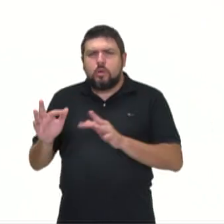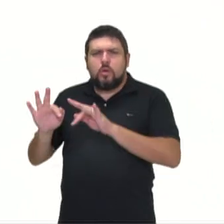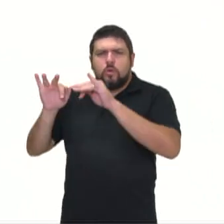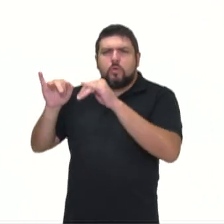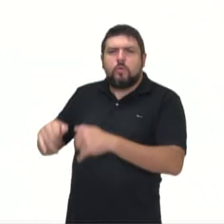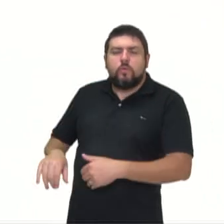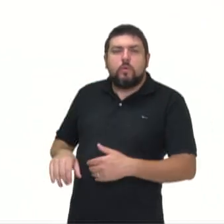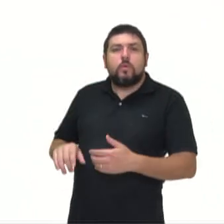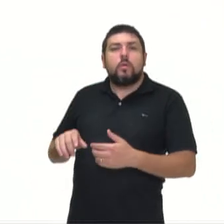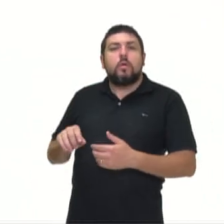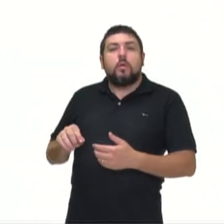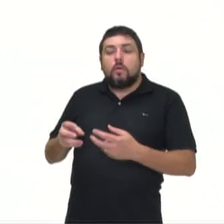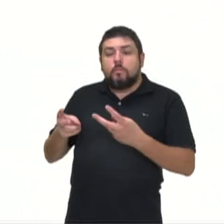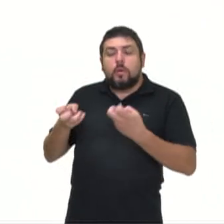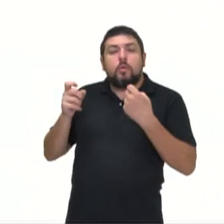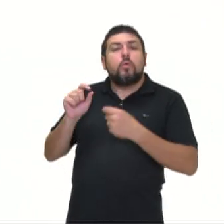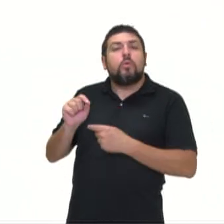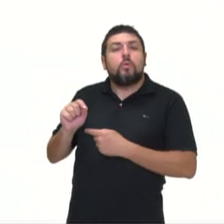a resolução do conflito.